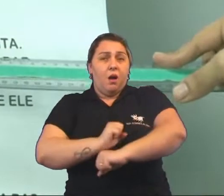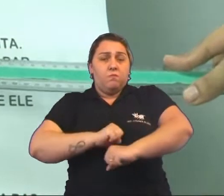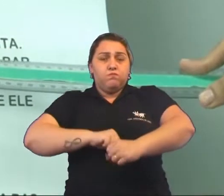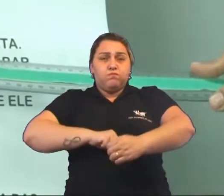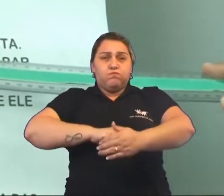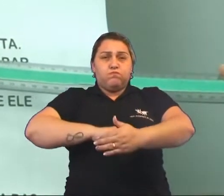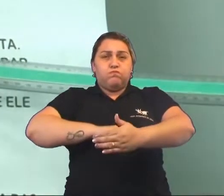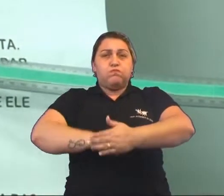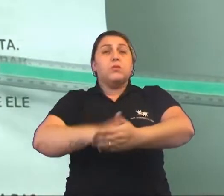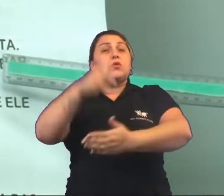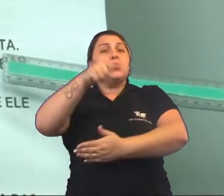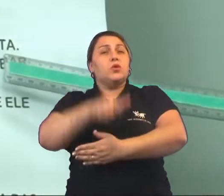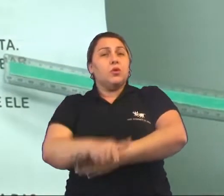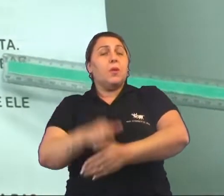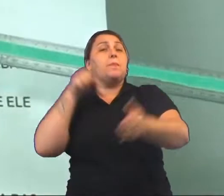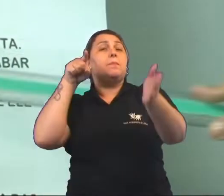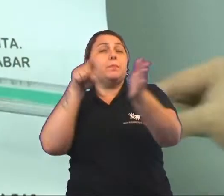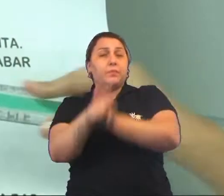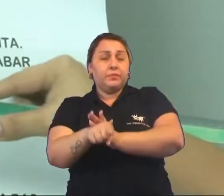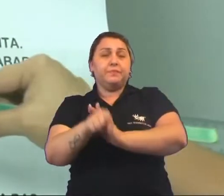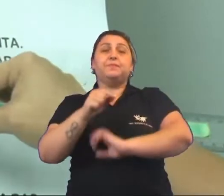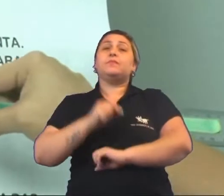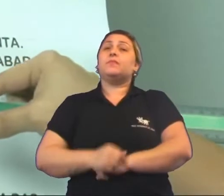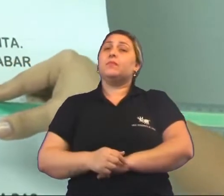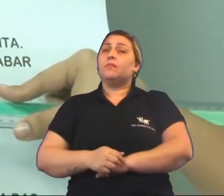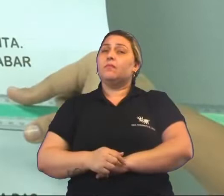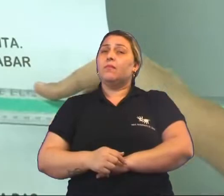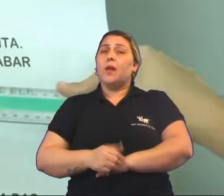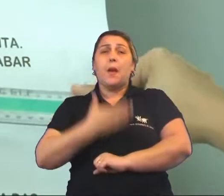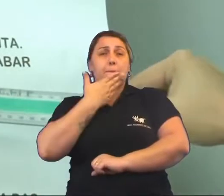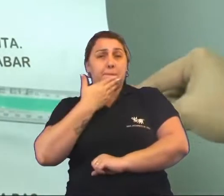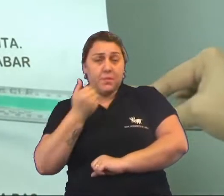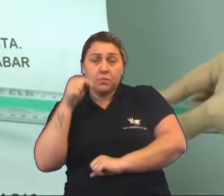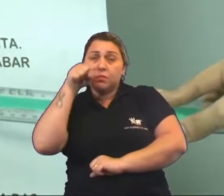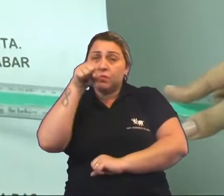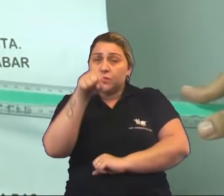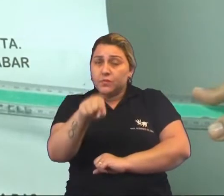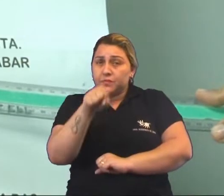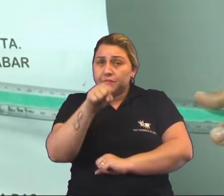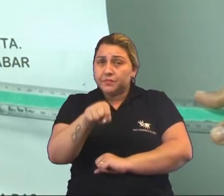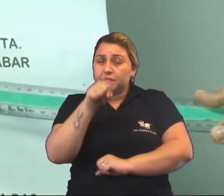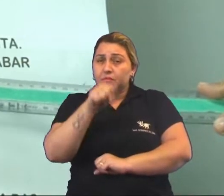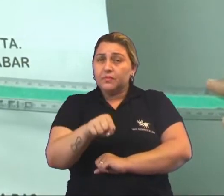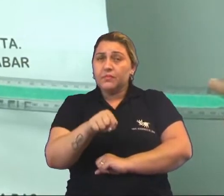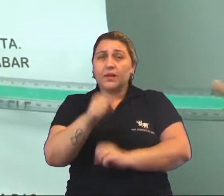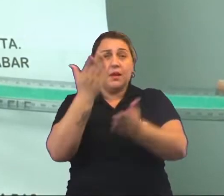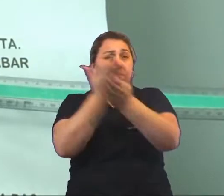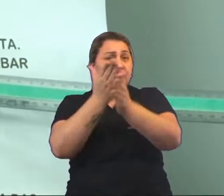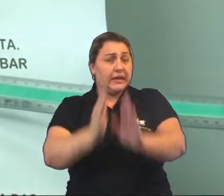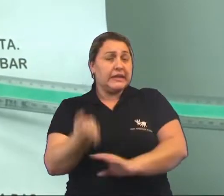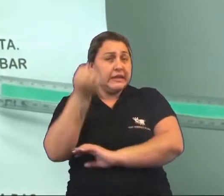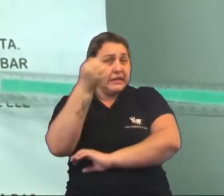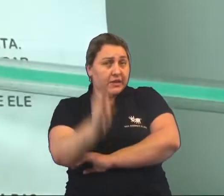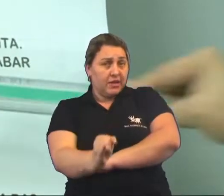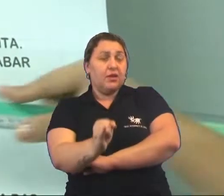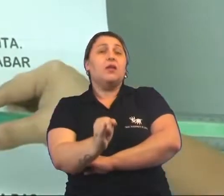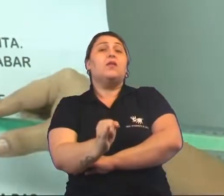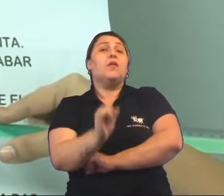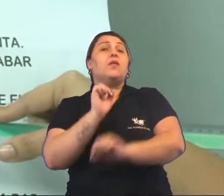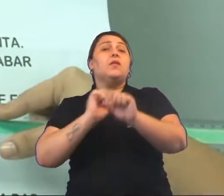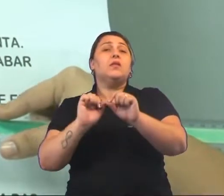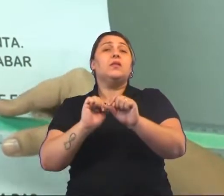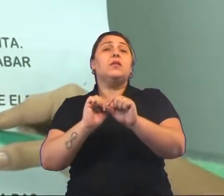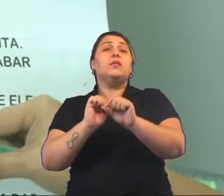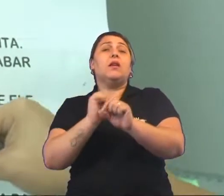um pouco e repetiu a pergunta. Não é melhor você acabar com isso, senão vai acabar